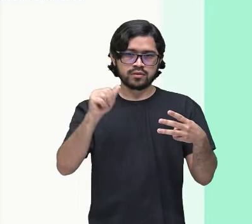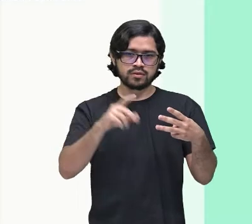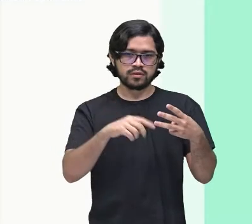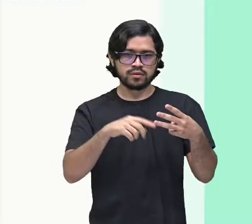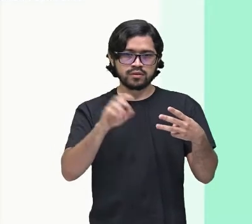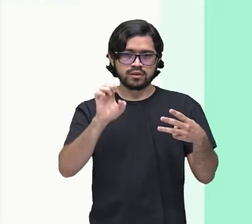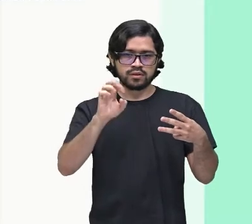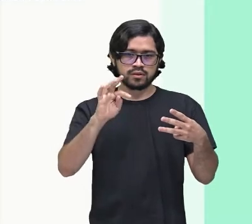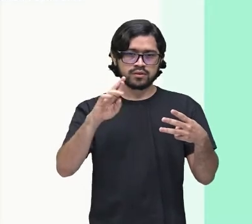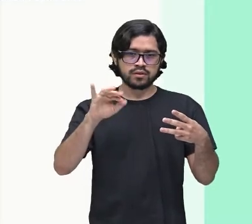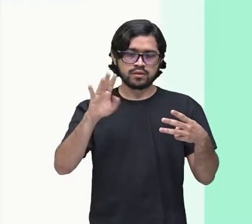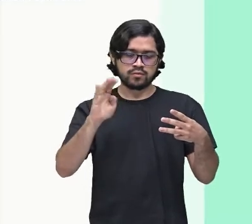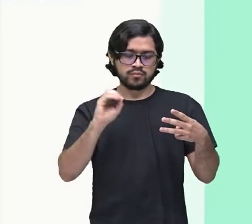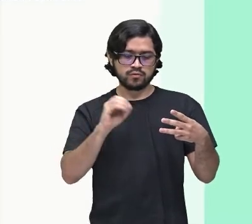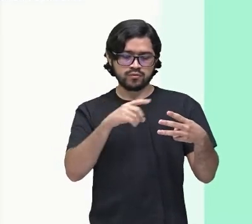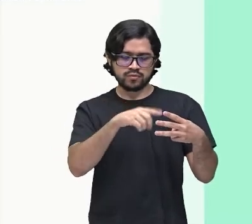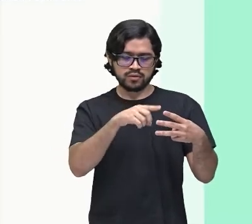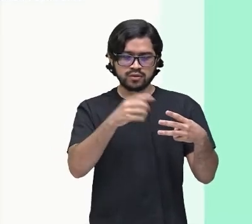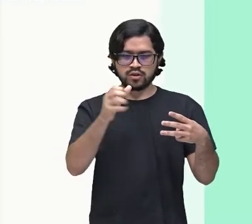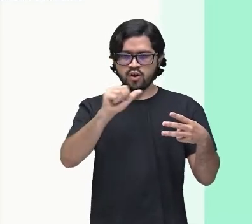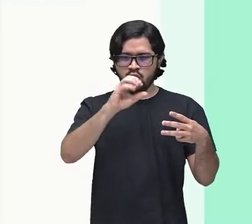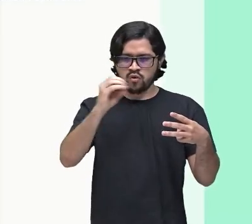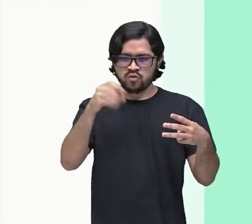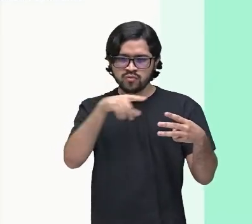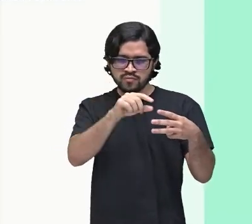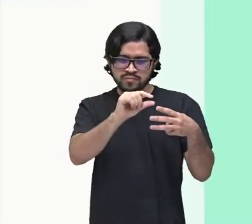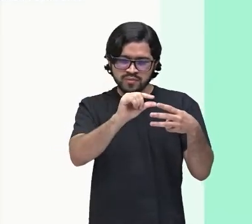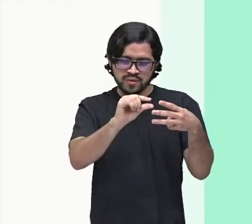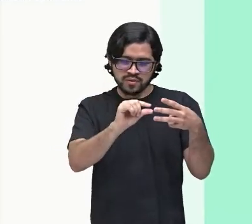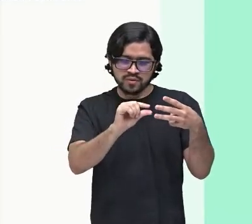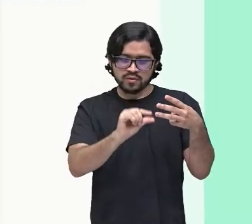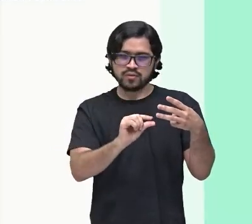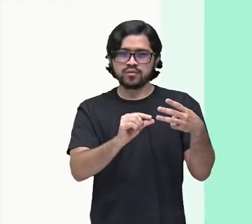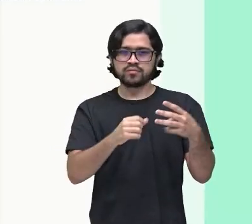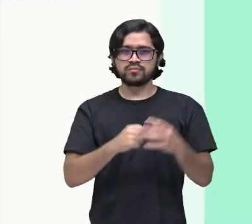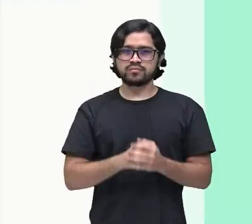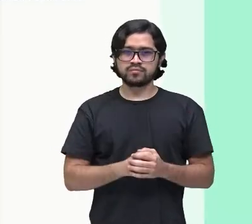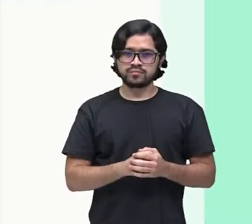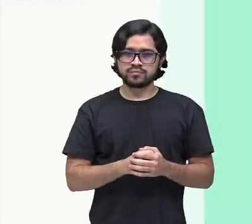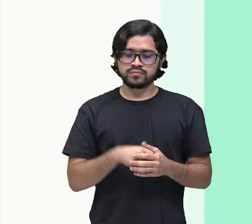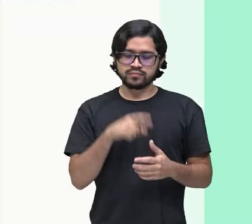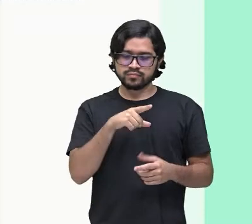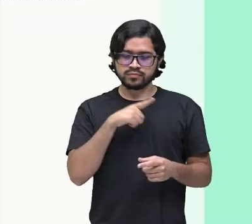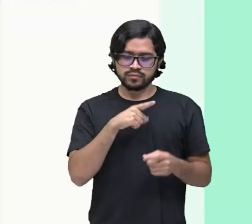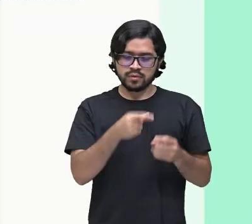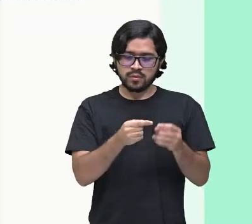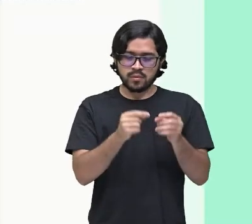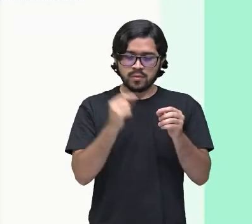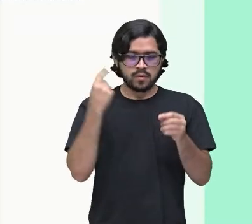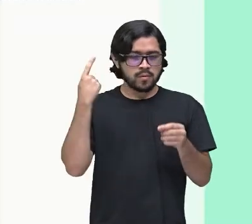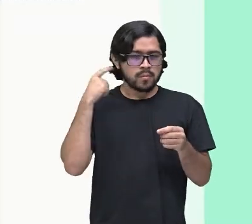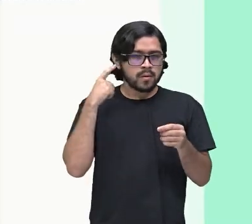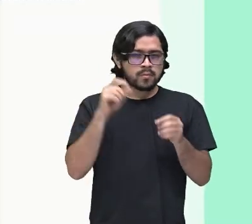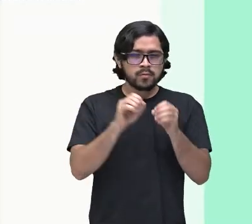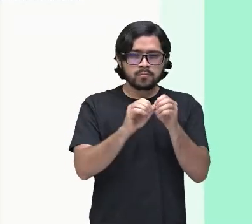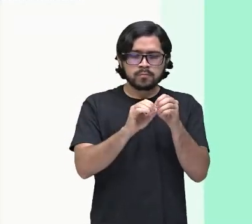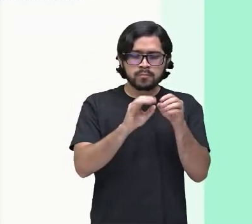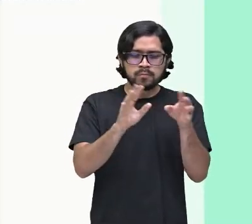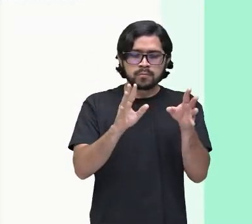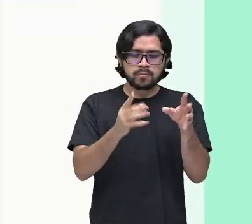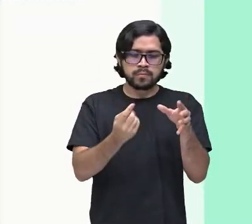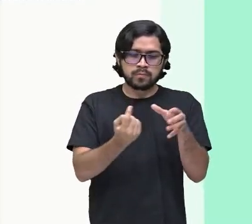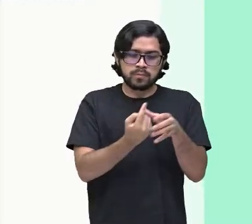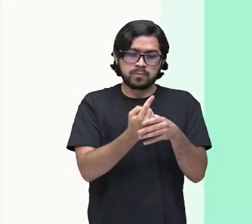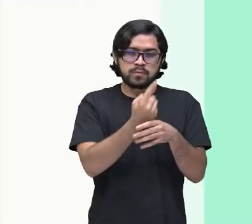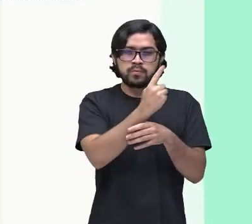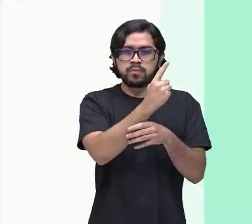que nós temos no nosso corpo. Nesses ossículos, as ondas sonoras vão ser ampliadas para alcançar o que a